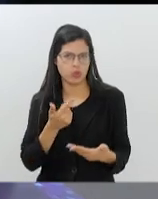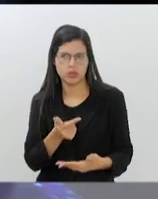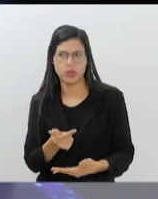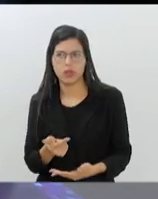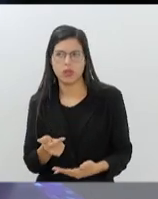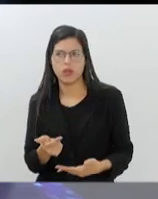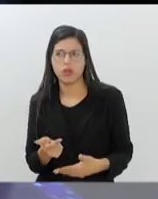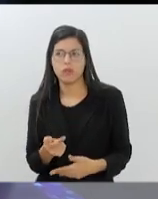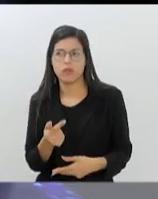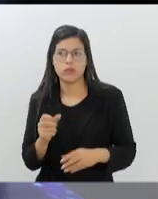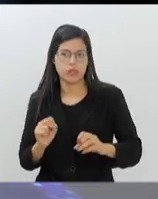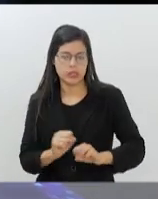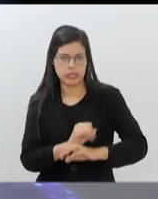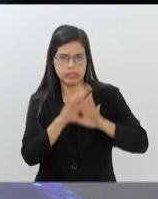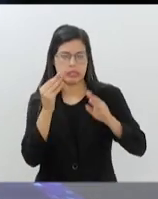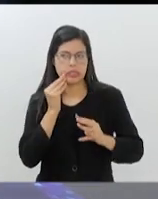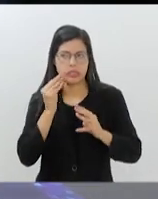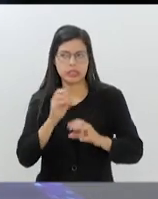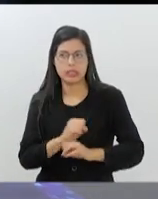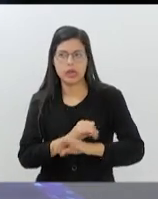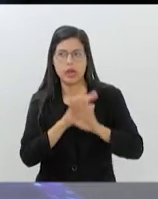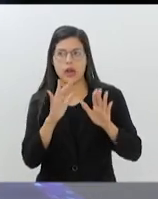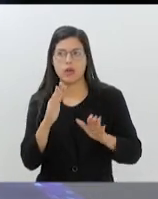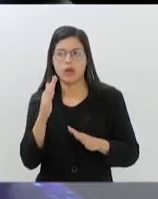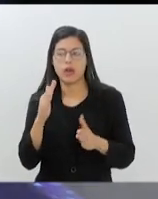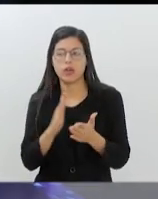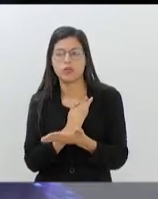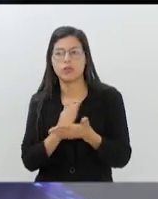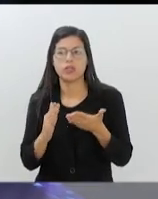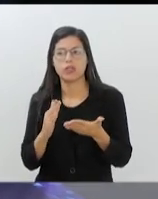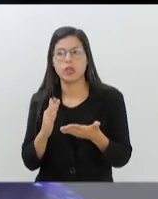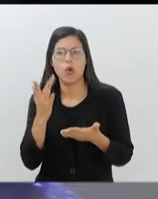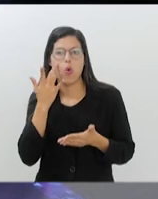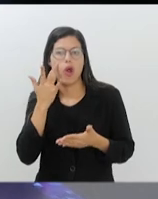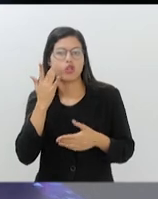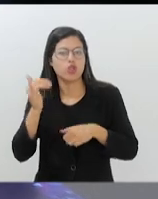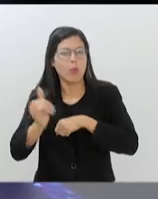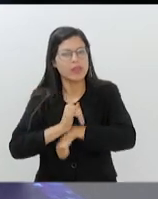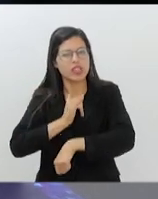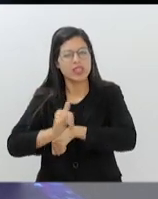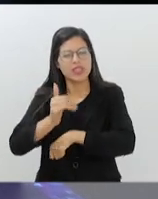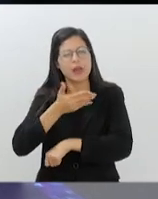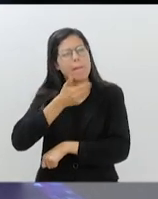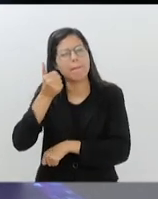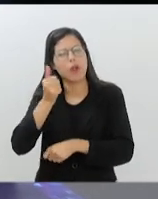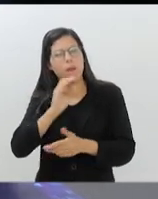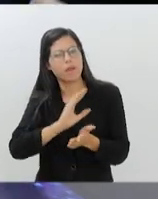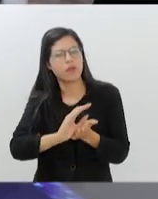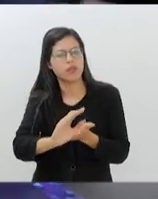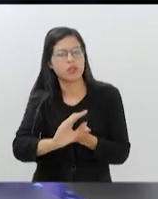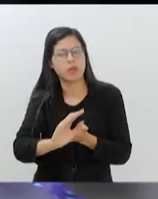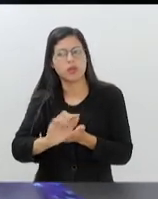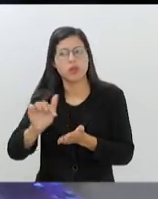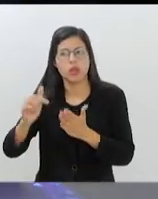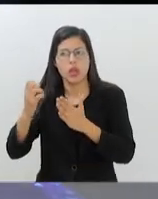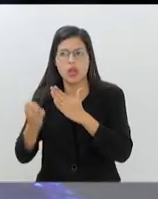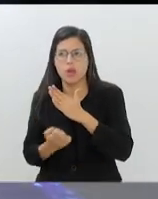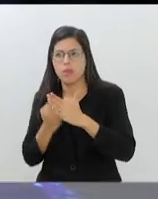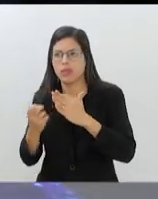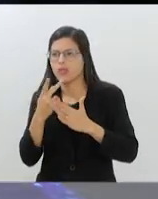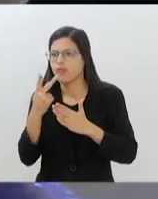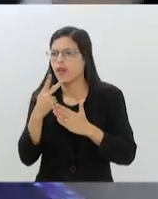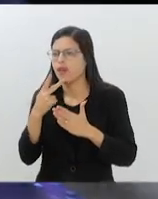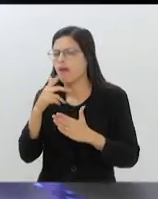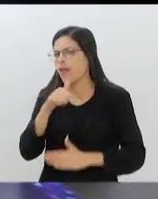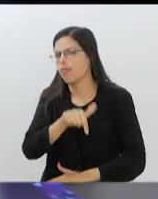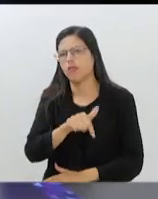foi não foi é dizer o seguinte às vezes eu posso ter o entendimento de uma ferramenta melhor para investimento e a agência pode me dizer o seguinte Olha não tem capacidade